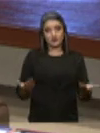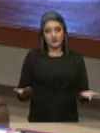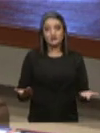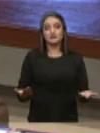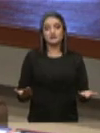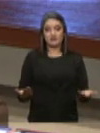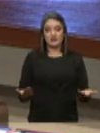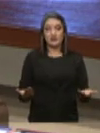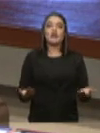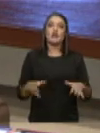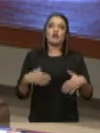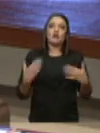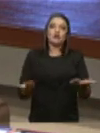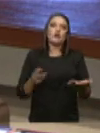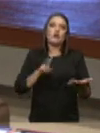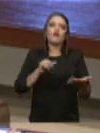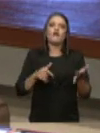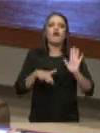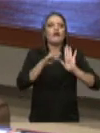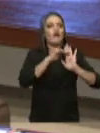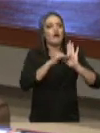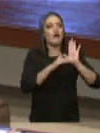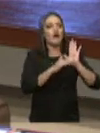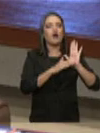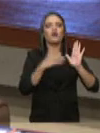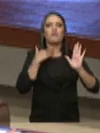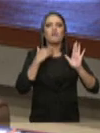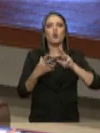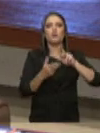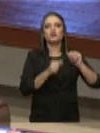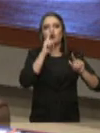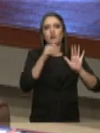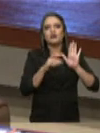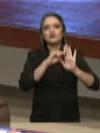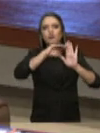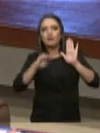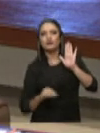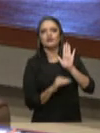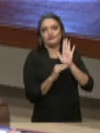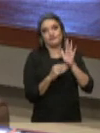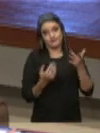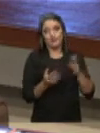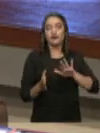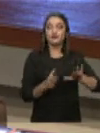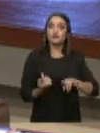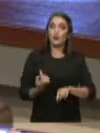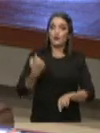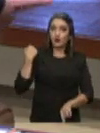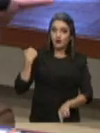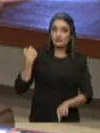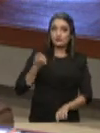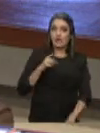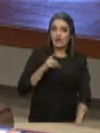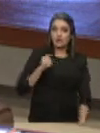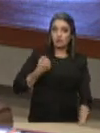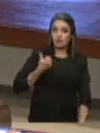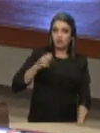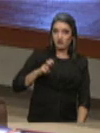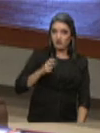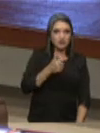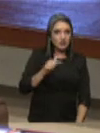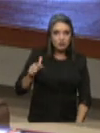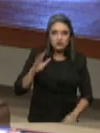Doing Business do Banco Mundial. Então, naquela ocasião, nada disso foi decidido, que o precedente teria um